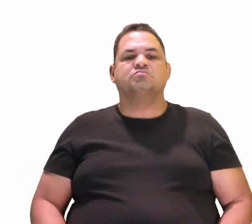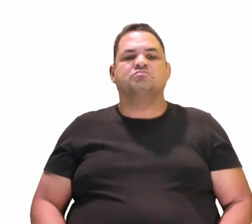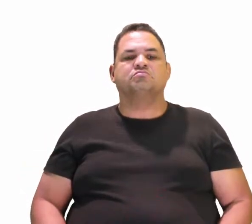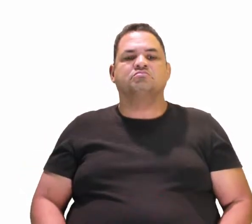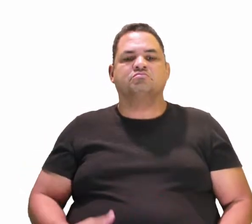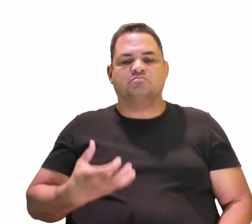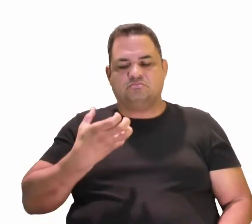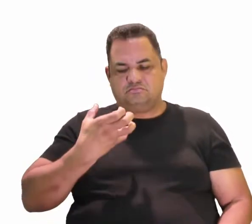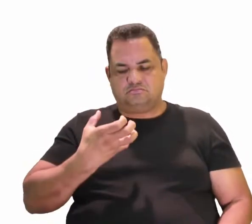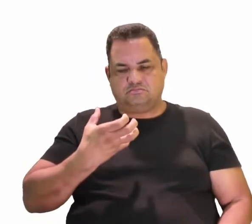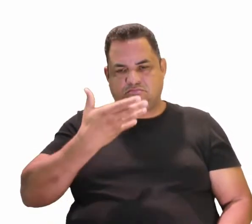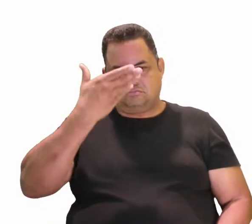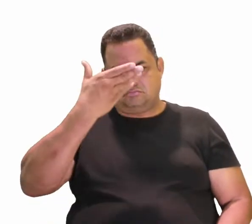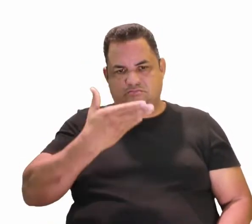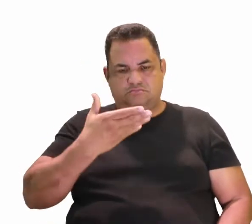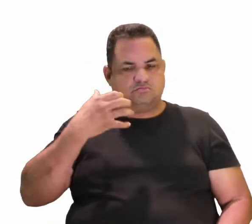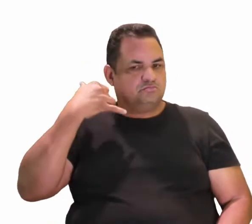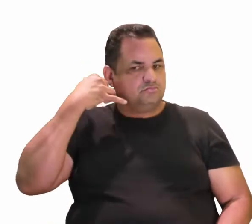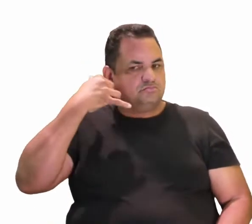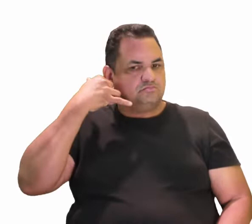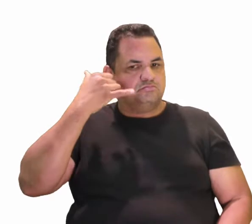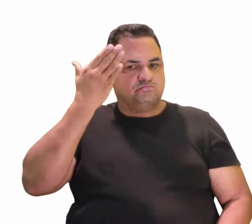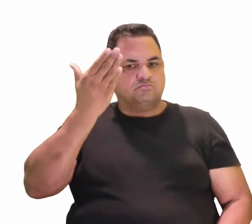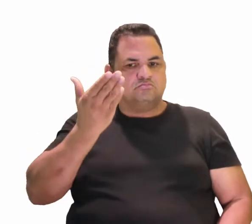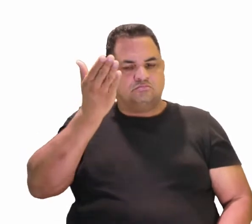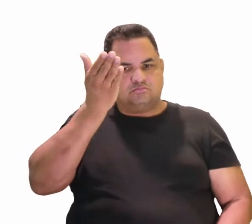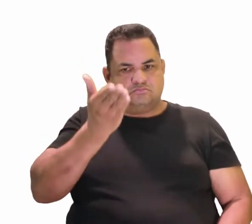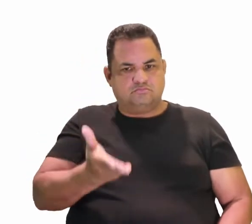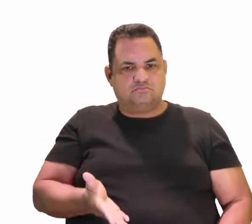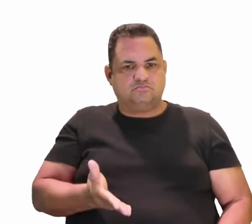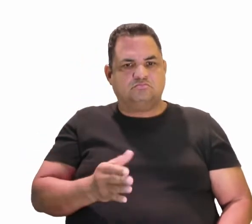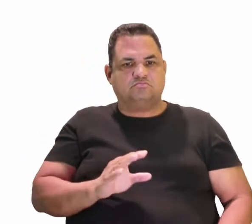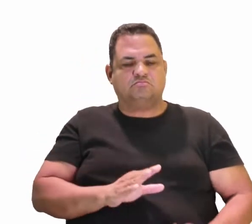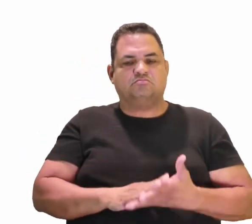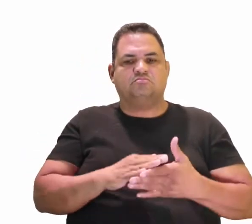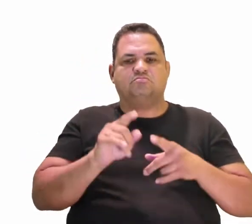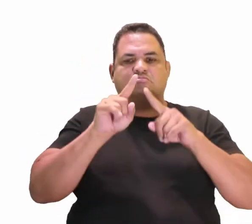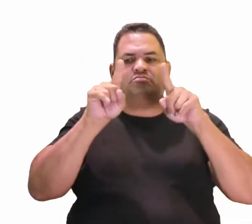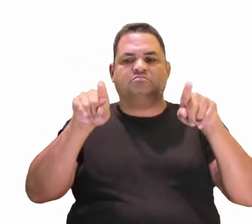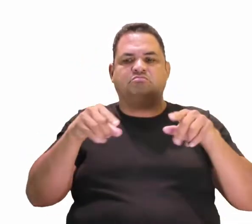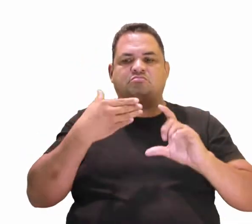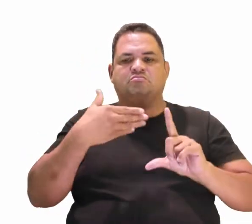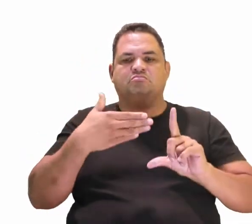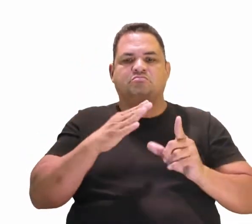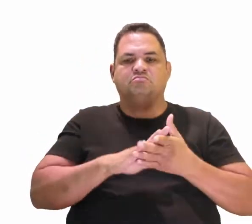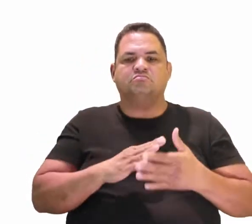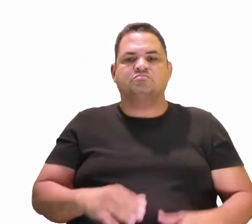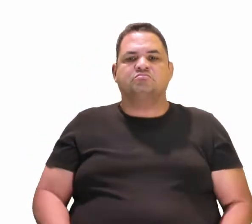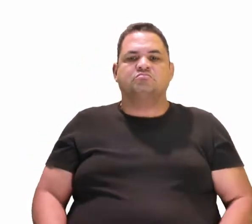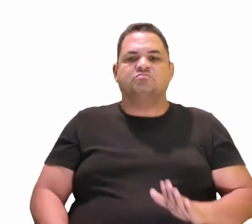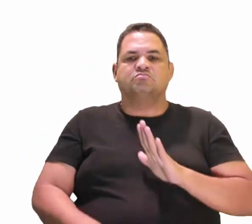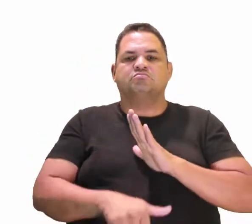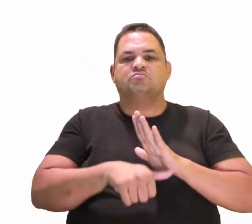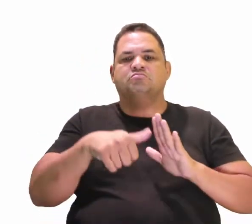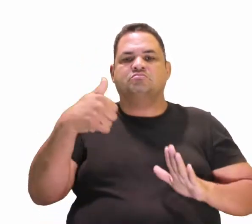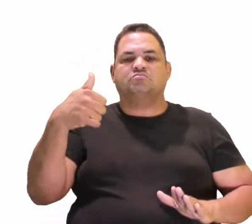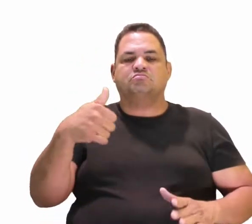celular, no cell phone e também aqui para vocês no slide. Então vamos lá, falando da